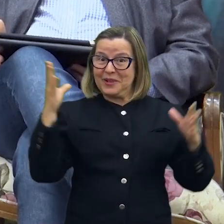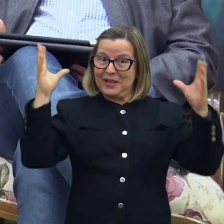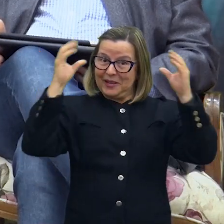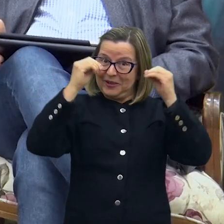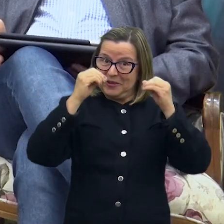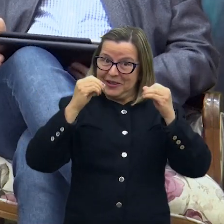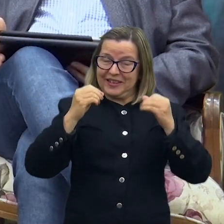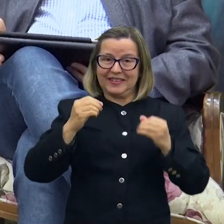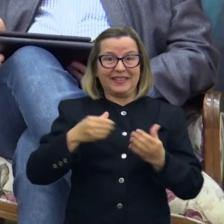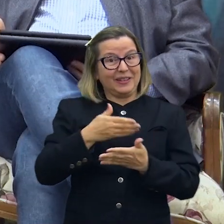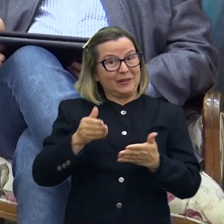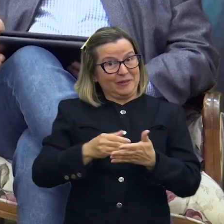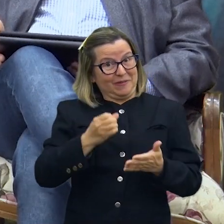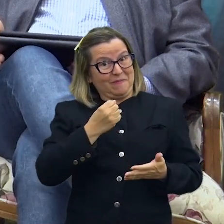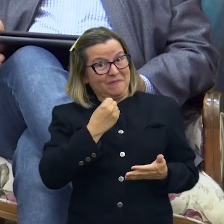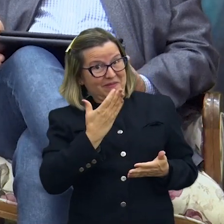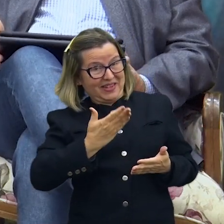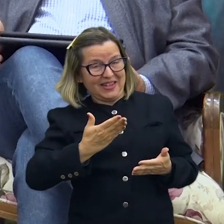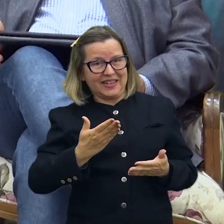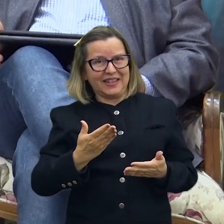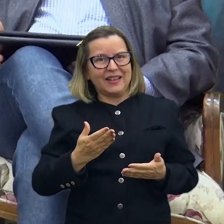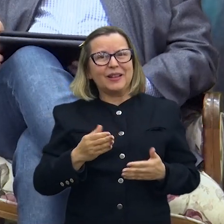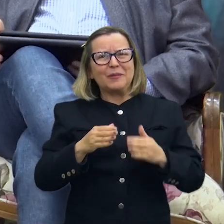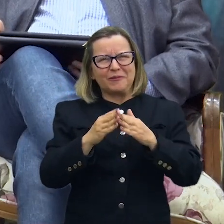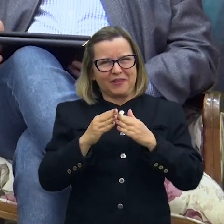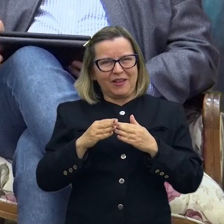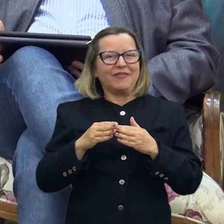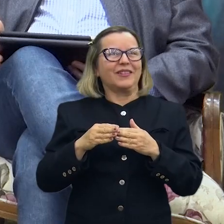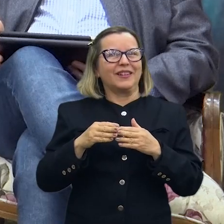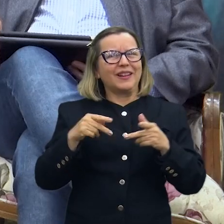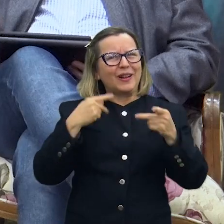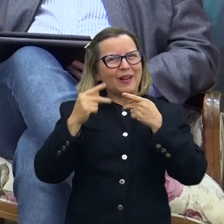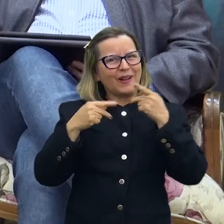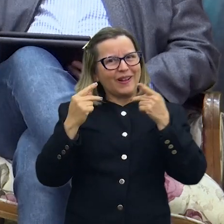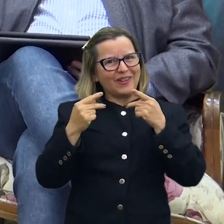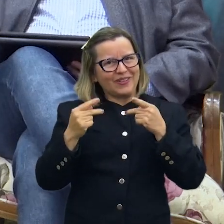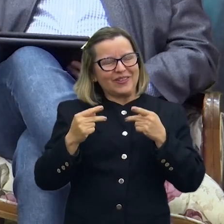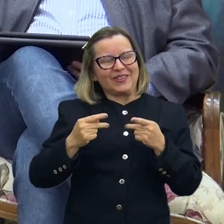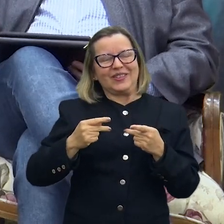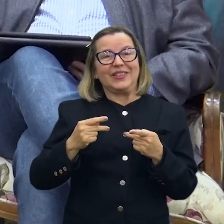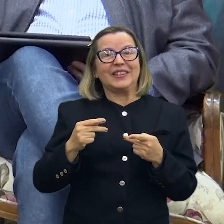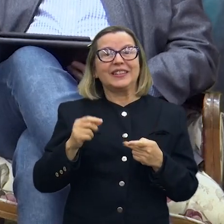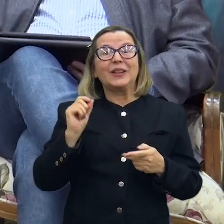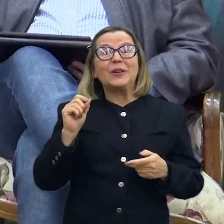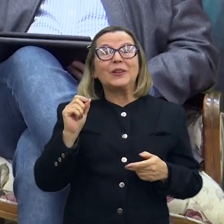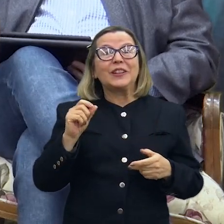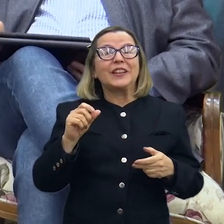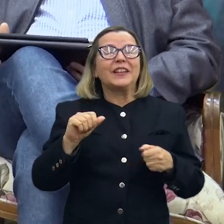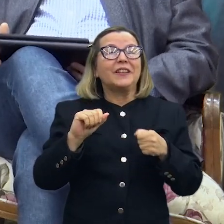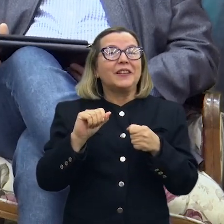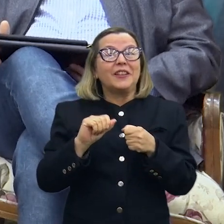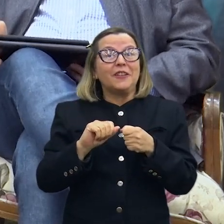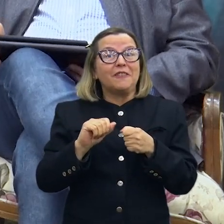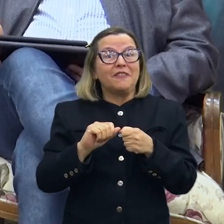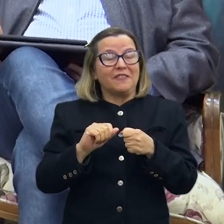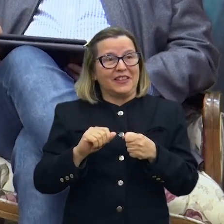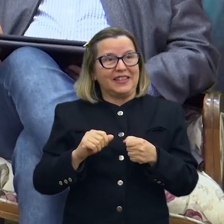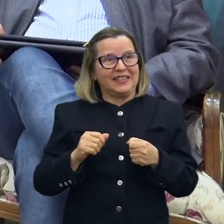época, no trabalho? Conta um pouquinho para a gente como que você tem trabalhado nesses